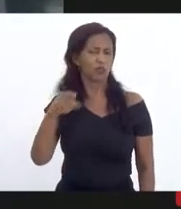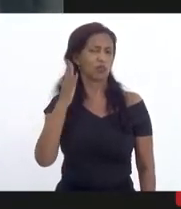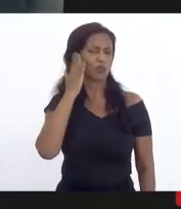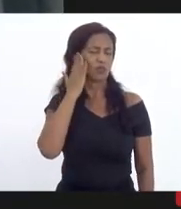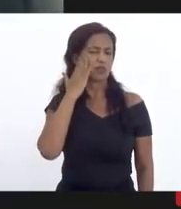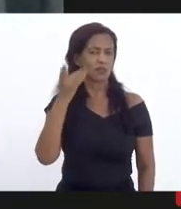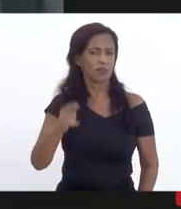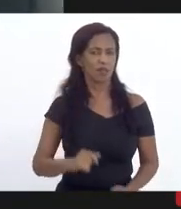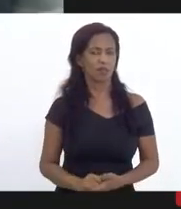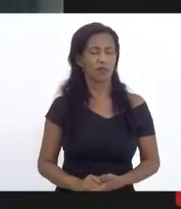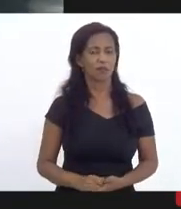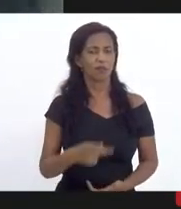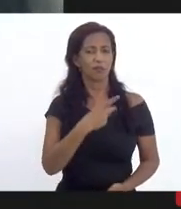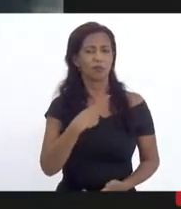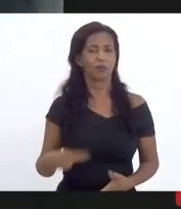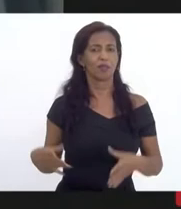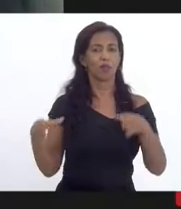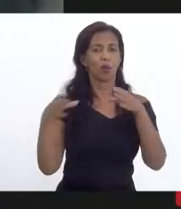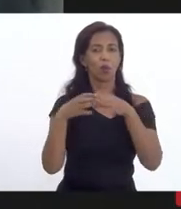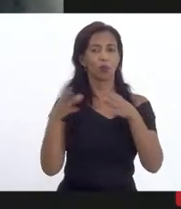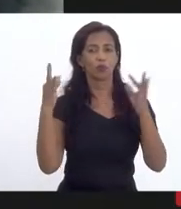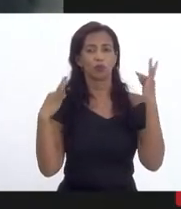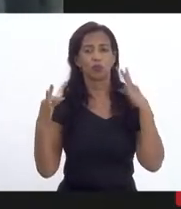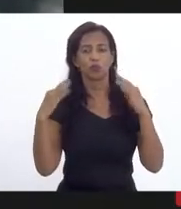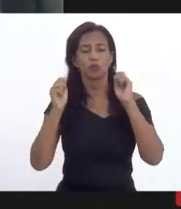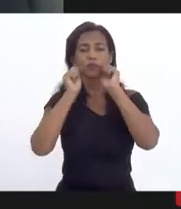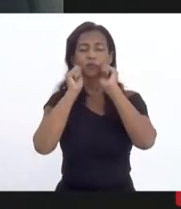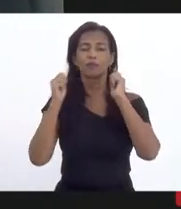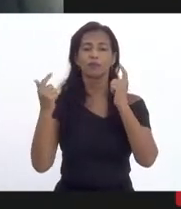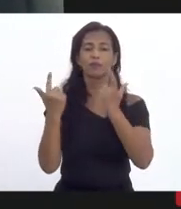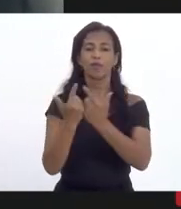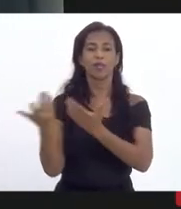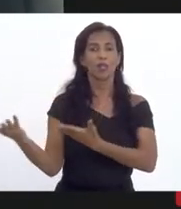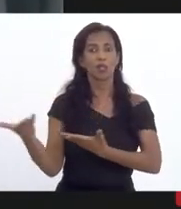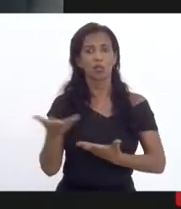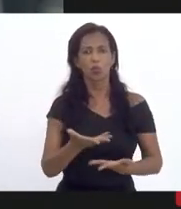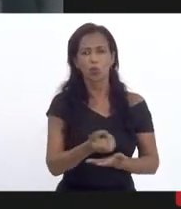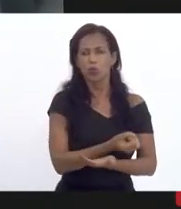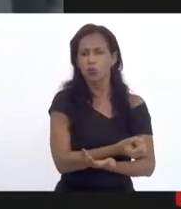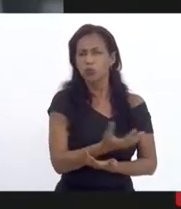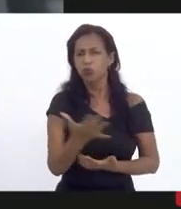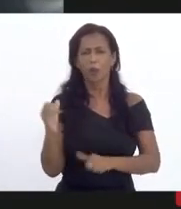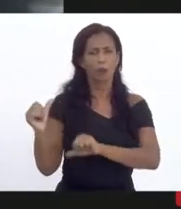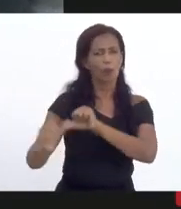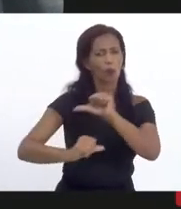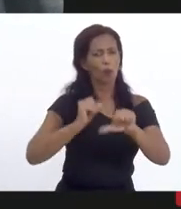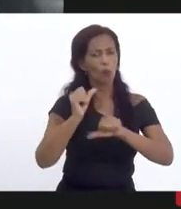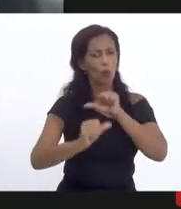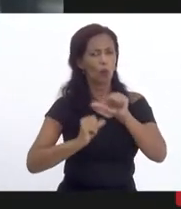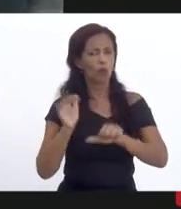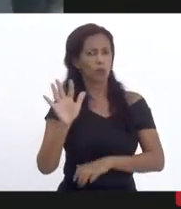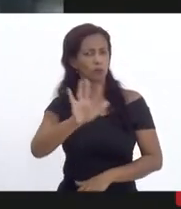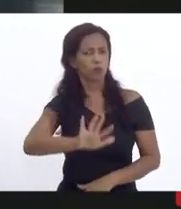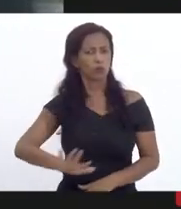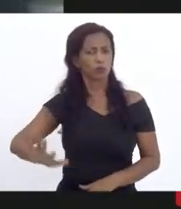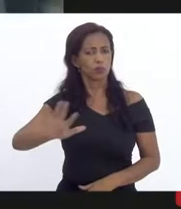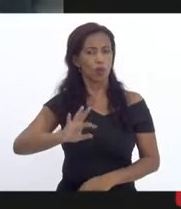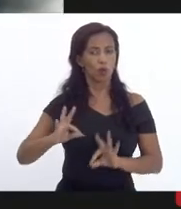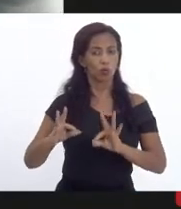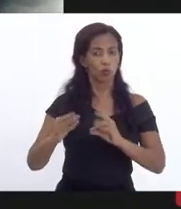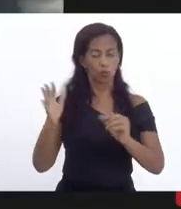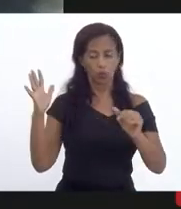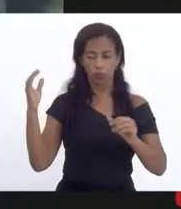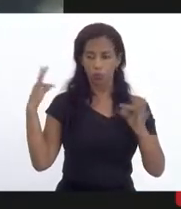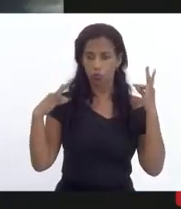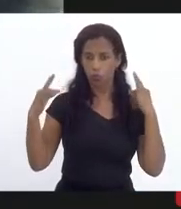disso, foi o presidente da Comissão de Turismo da Alerj e trouxe várias modificações para o cenário